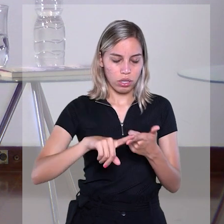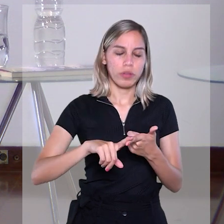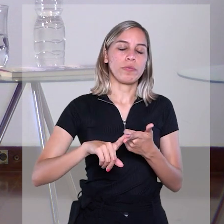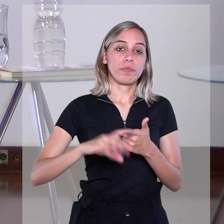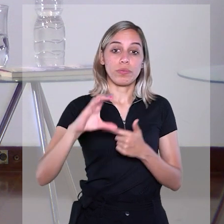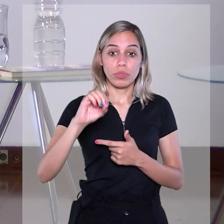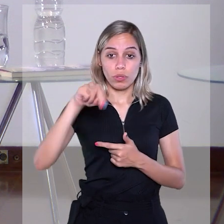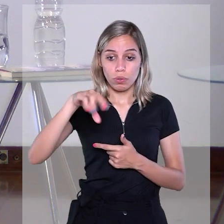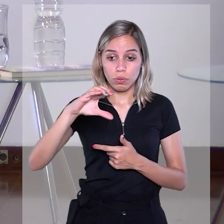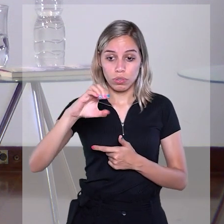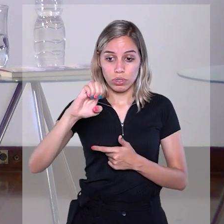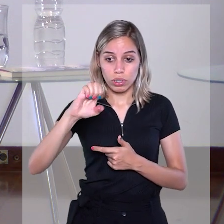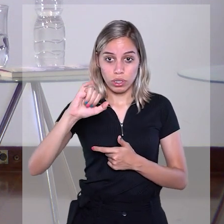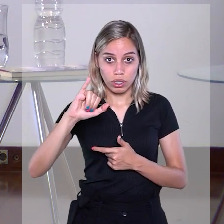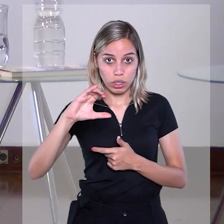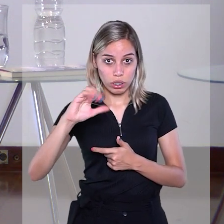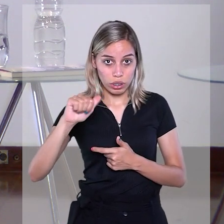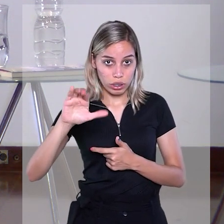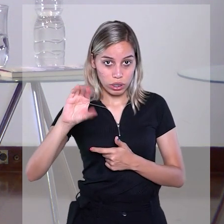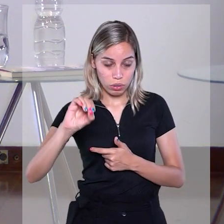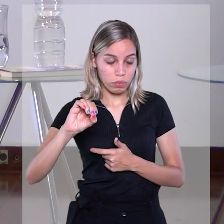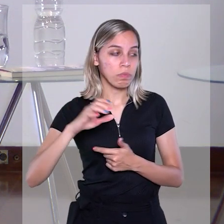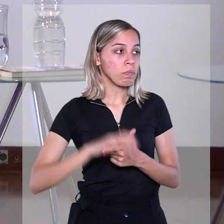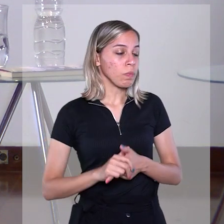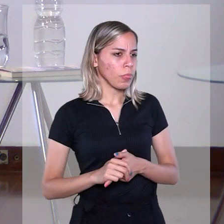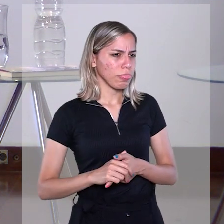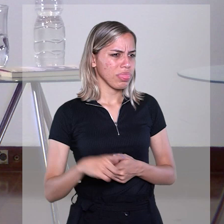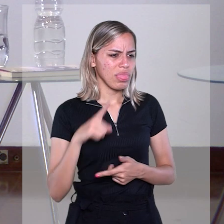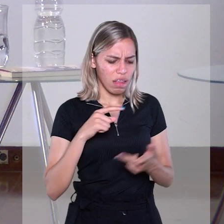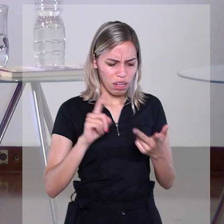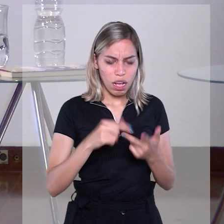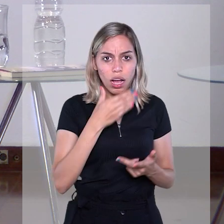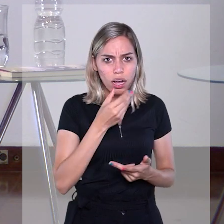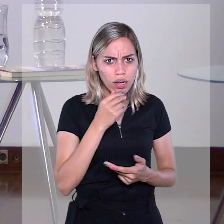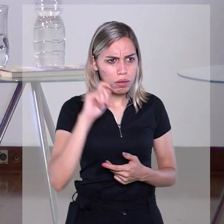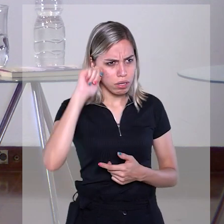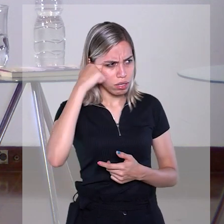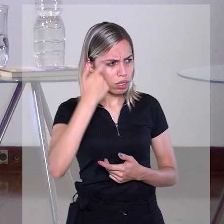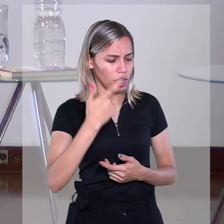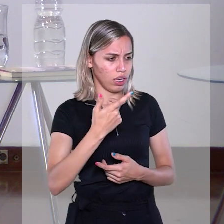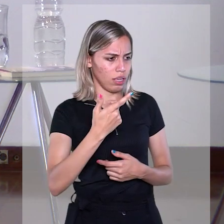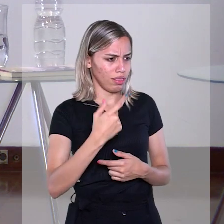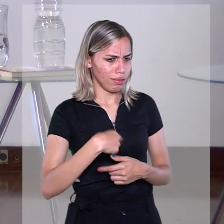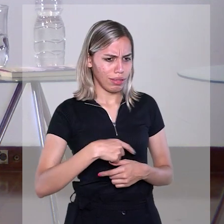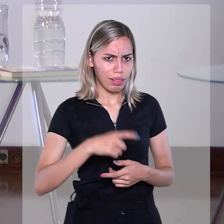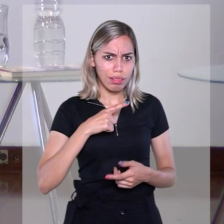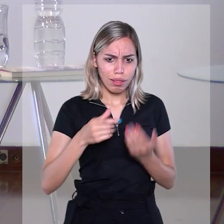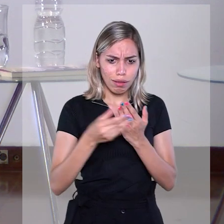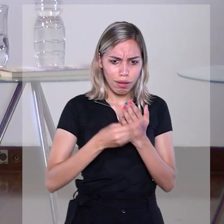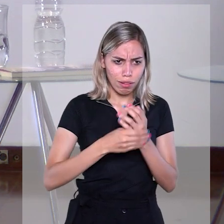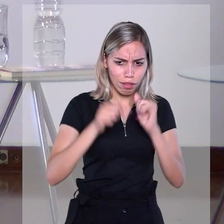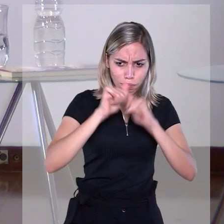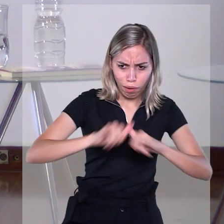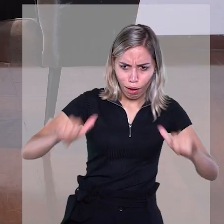preto liderando há anos já, né? 3 anos, a lista de mais vendidos no Brasil, que é o Itamar.